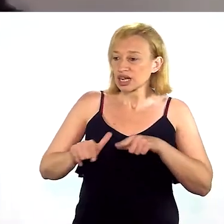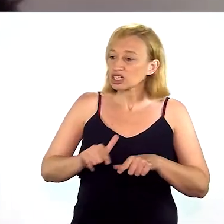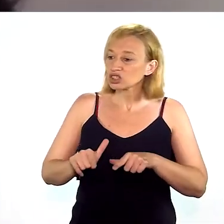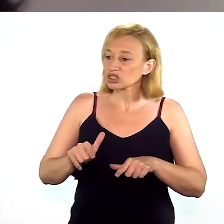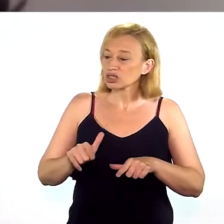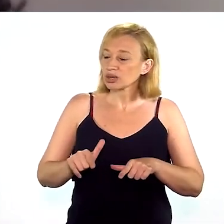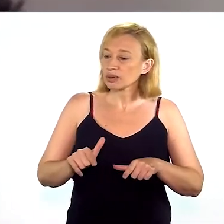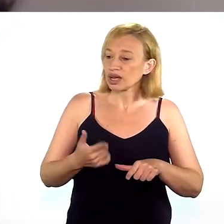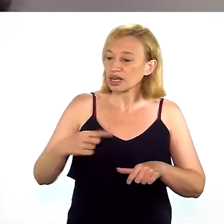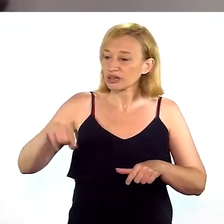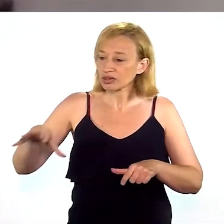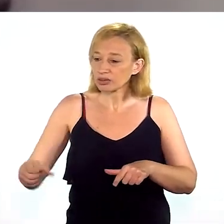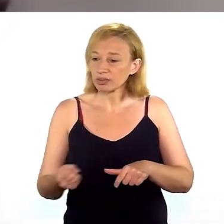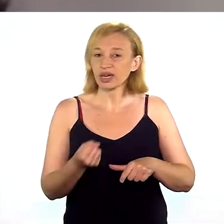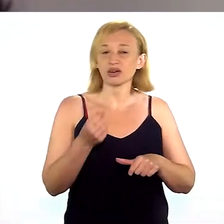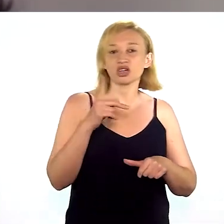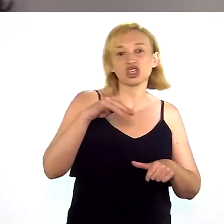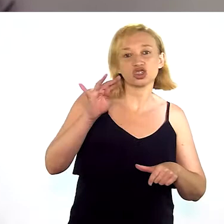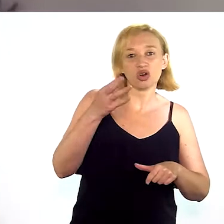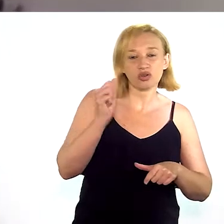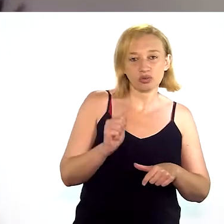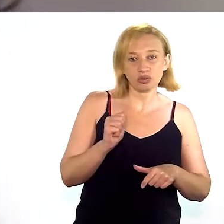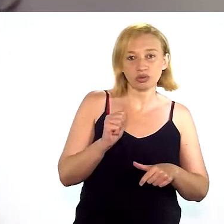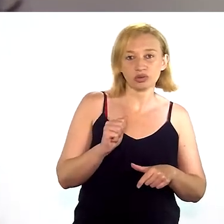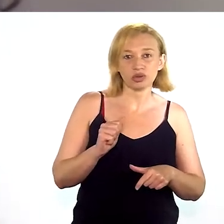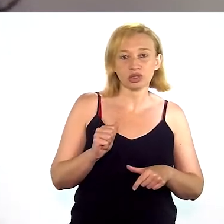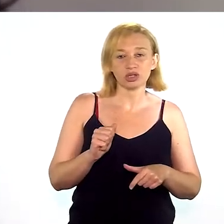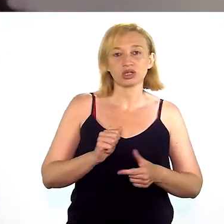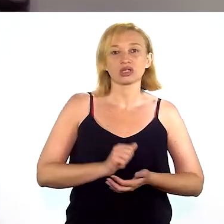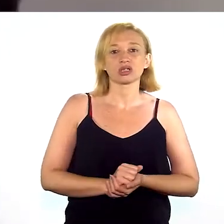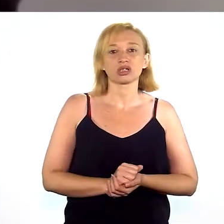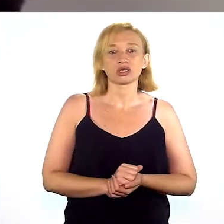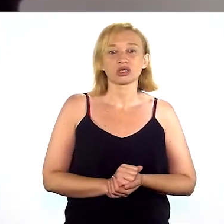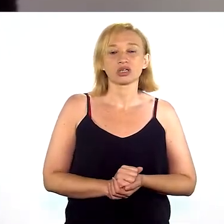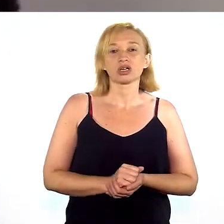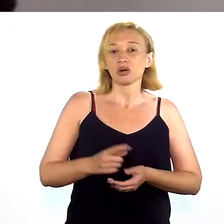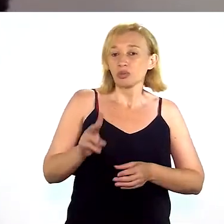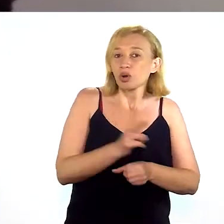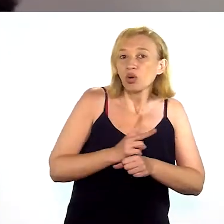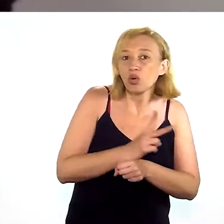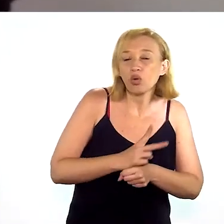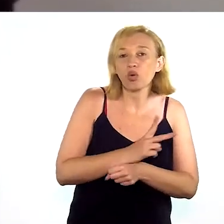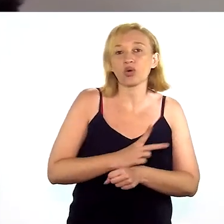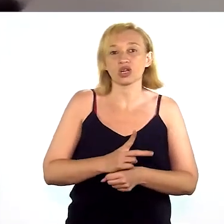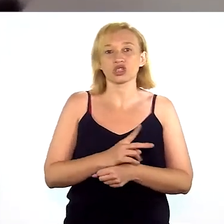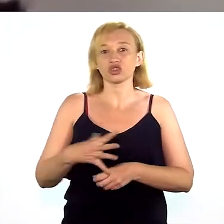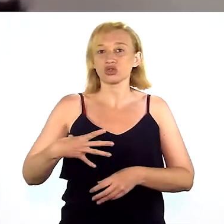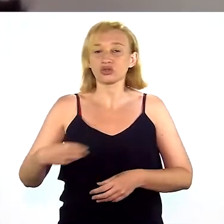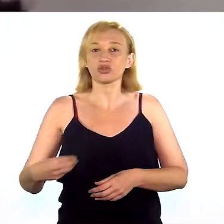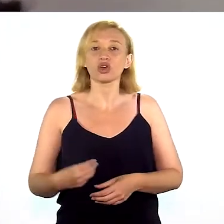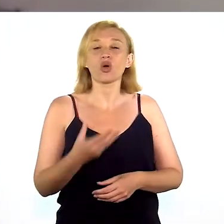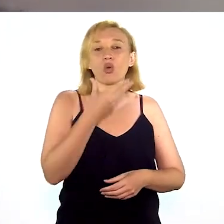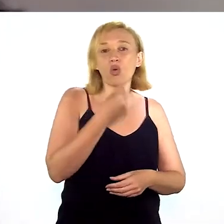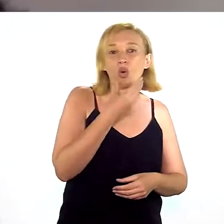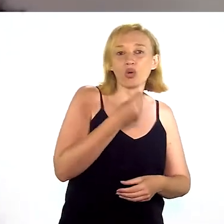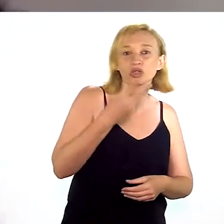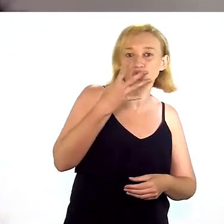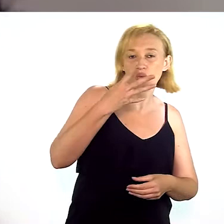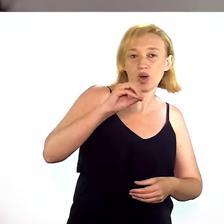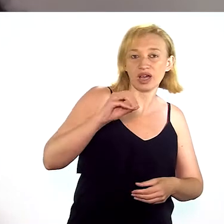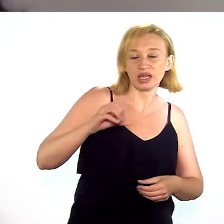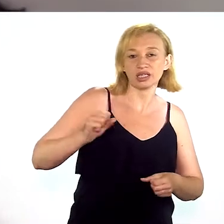de trabalho, e é nesse momento que ele encontra o Crisóstomo. O Crisóstomo já andava à procura de um filho, né? Era um homem de